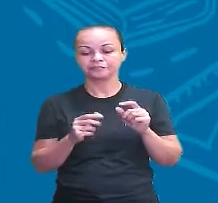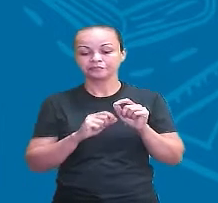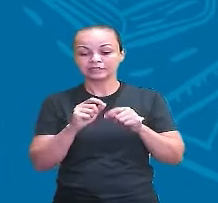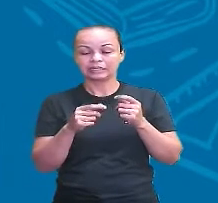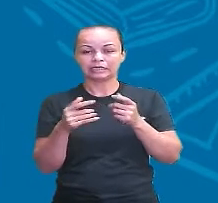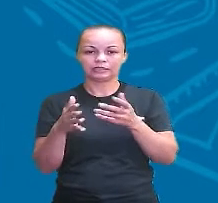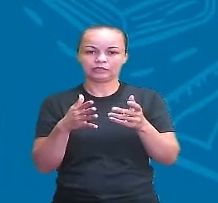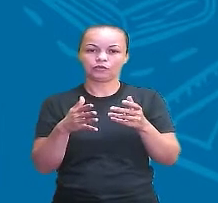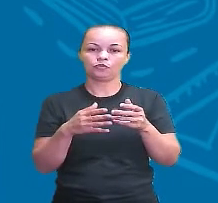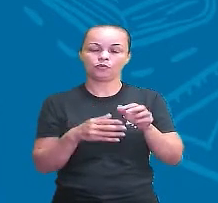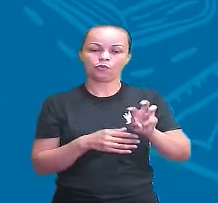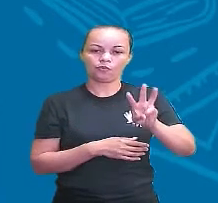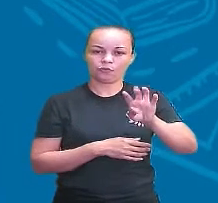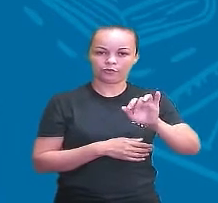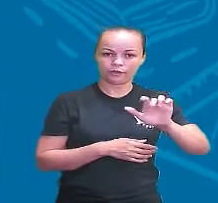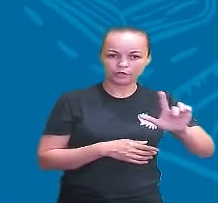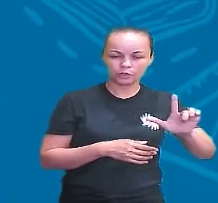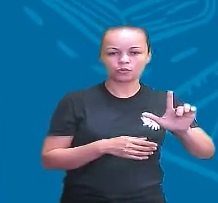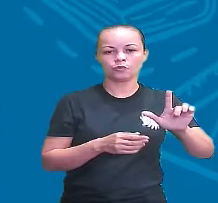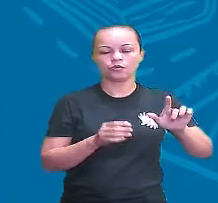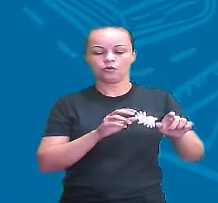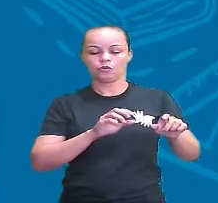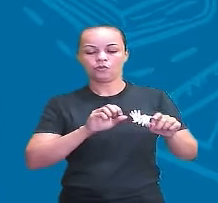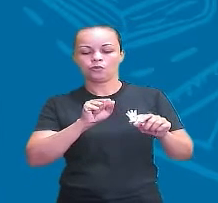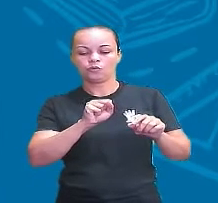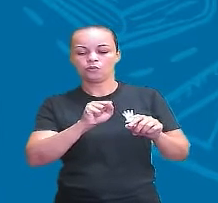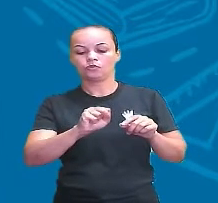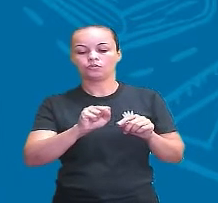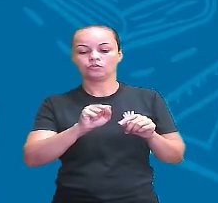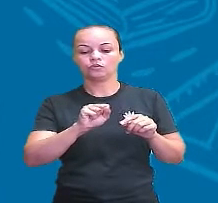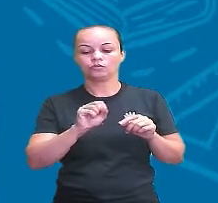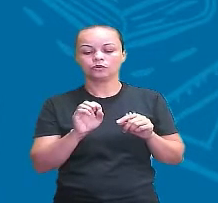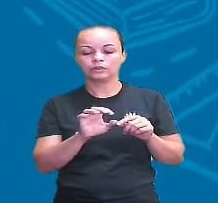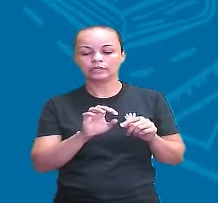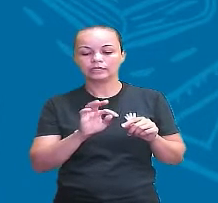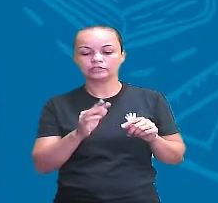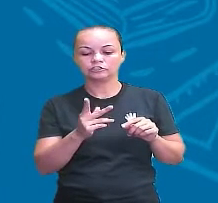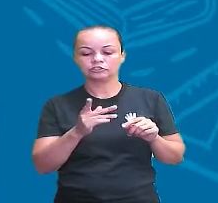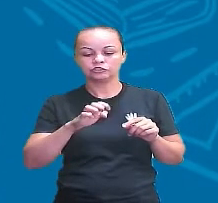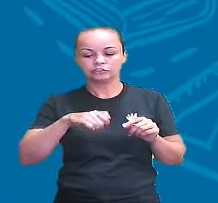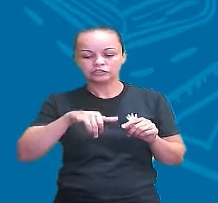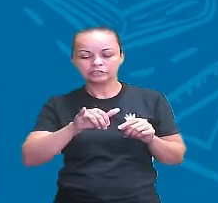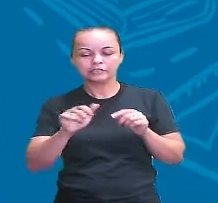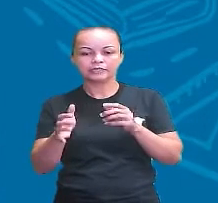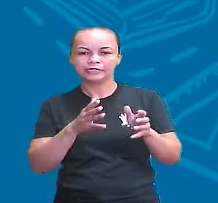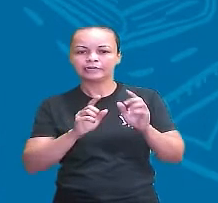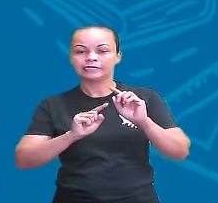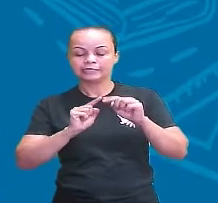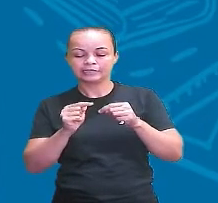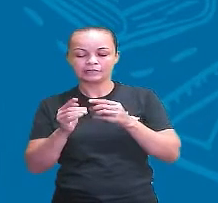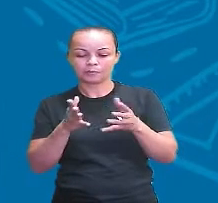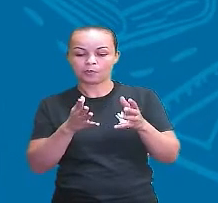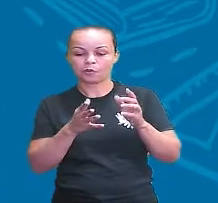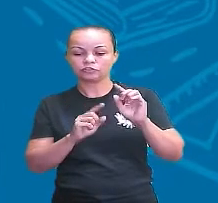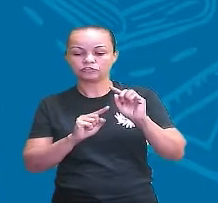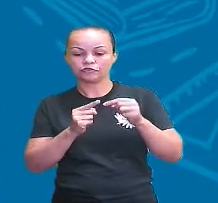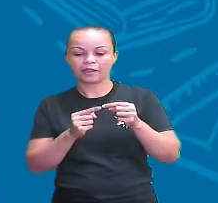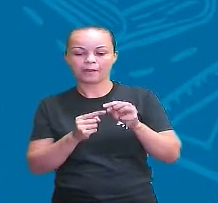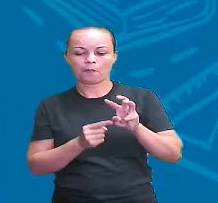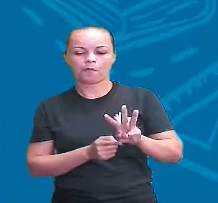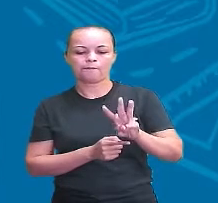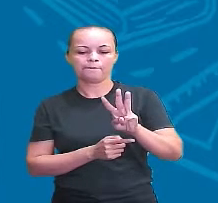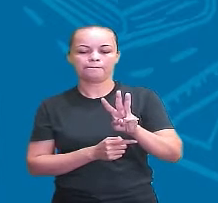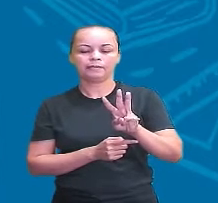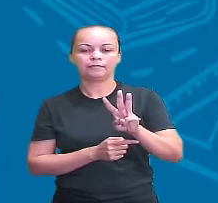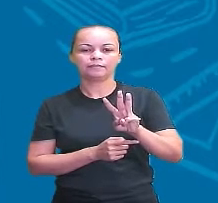tá? A partícula de futuro. A she, que é o sujeito. Depois vem be aí, que é o verbo. Lembra do verbo to be? Então, be aí